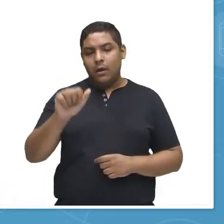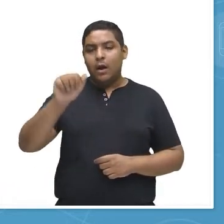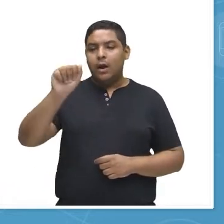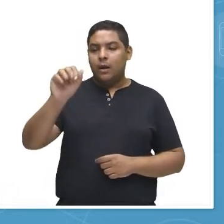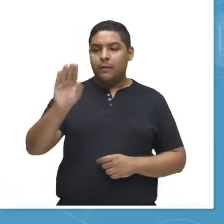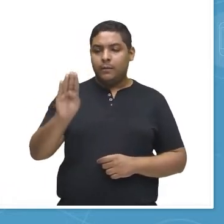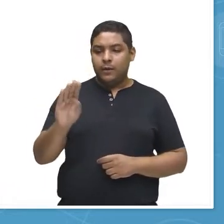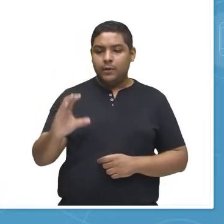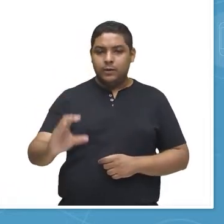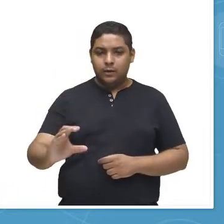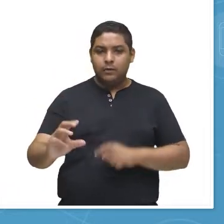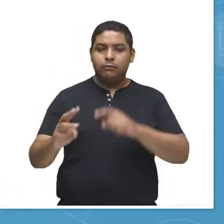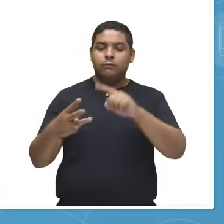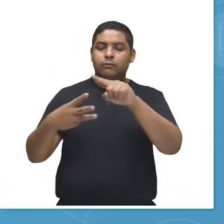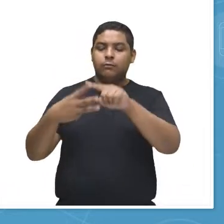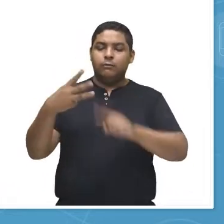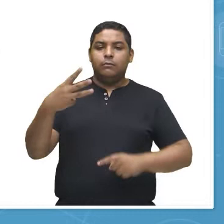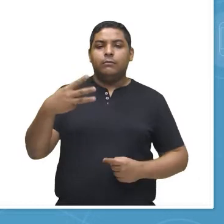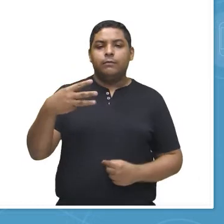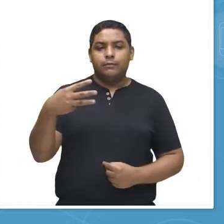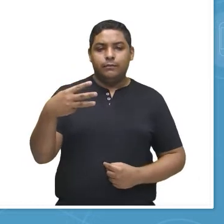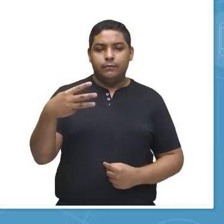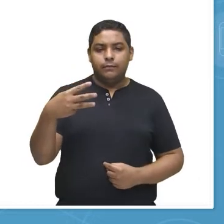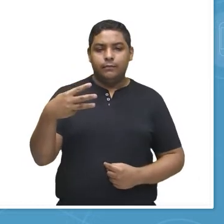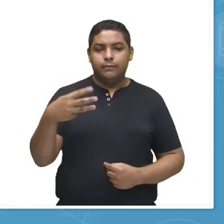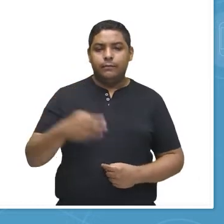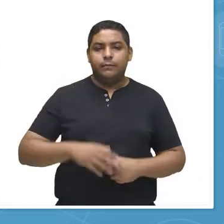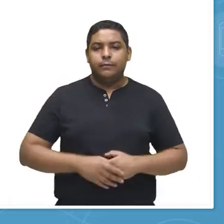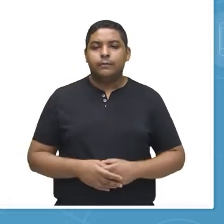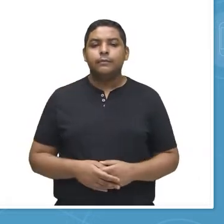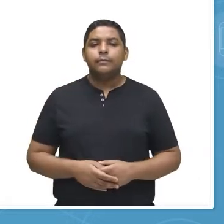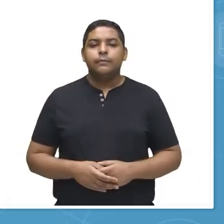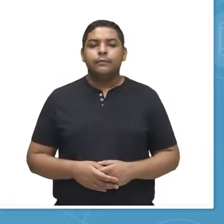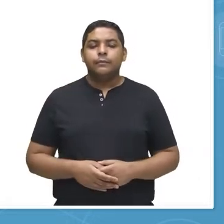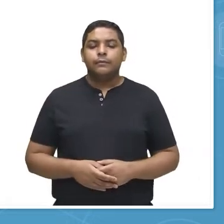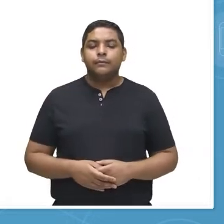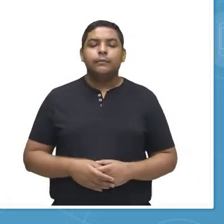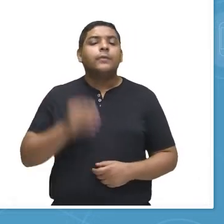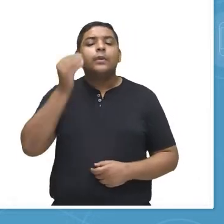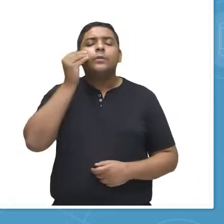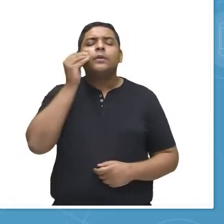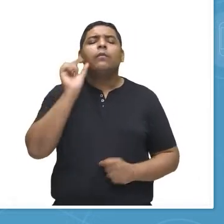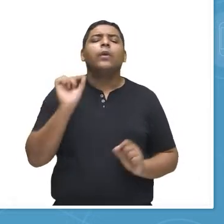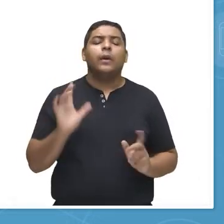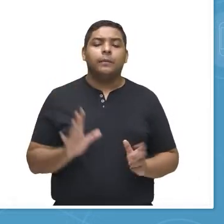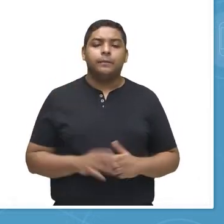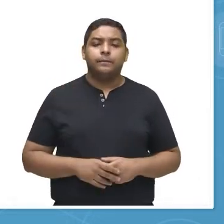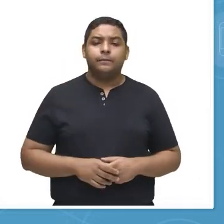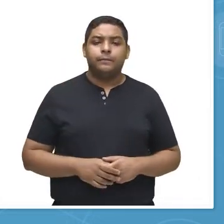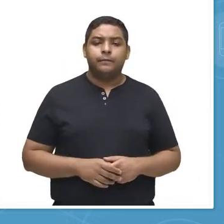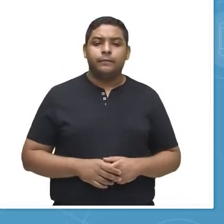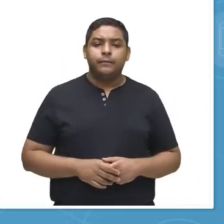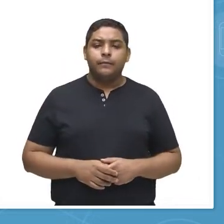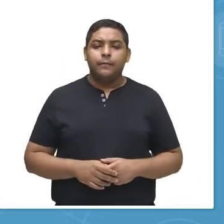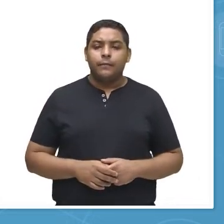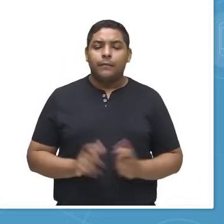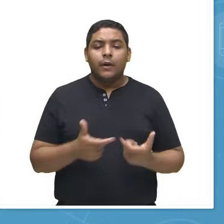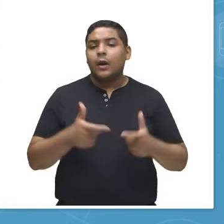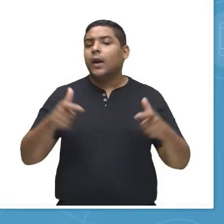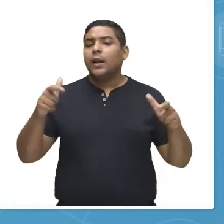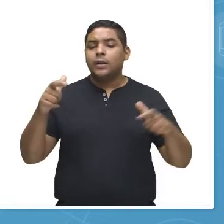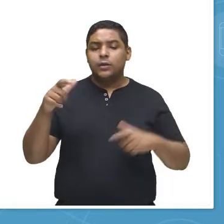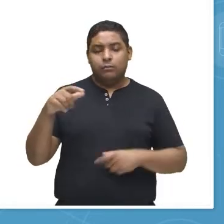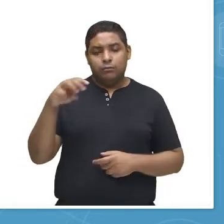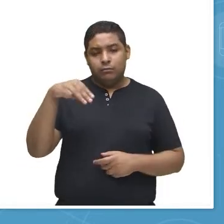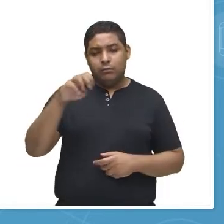regional C, tá? Então, essa é a nossa legenda no mapa. Observa que eu vou circular A grande metrópole